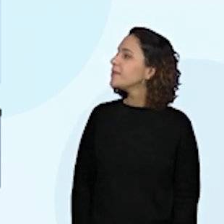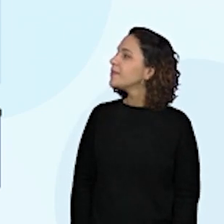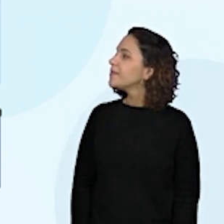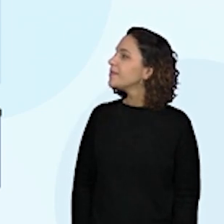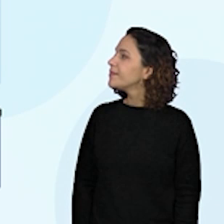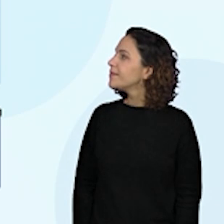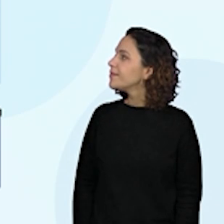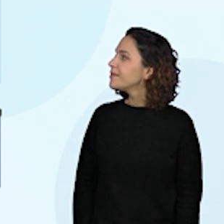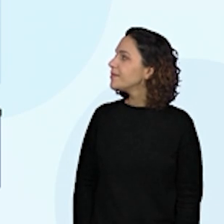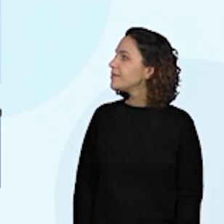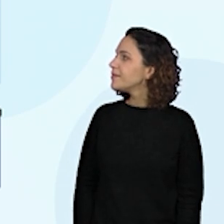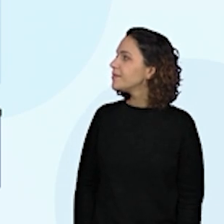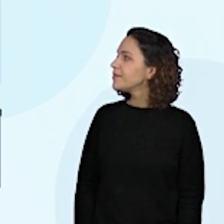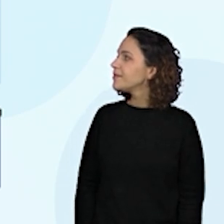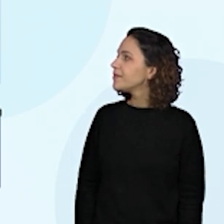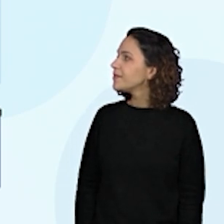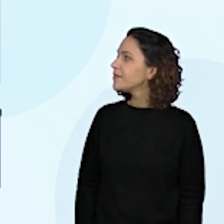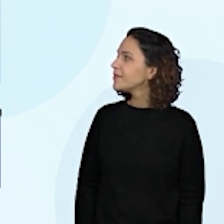ano